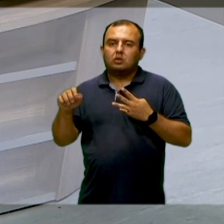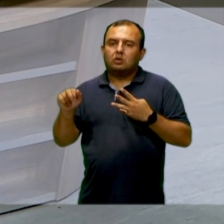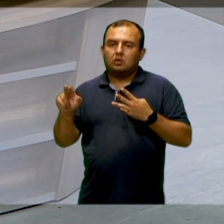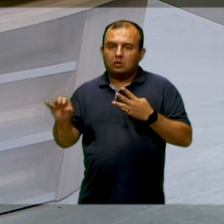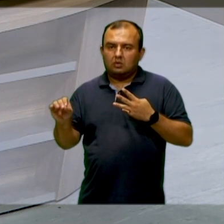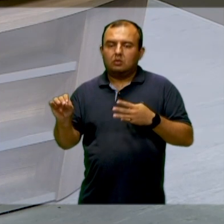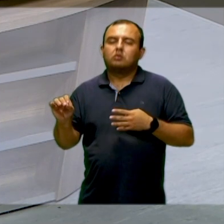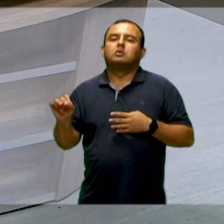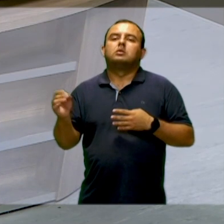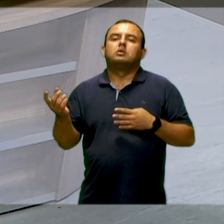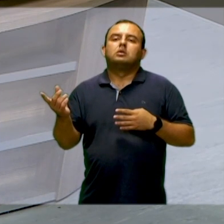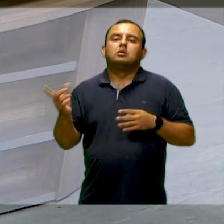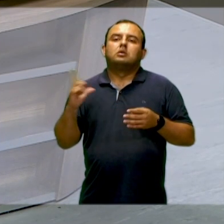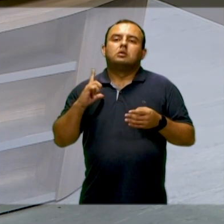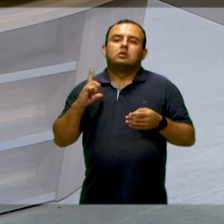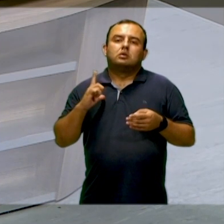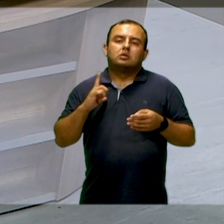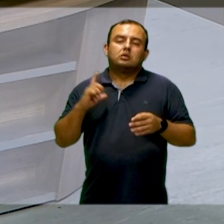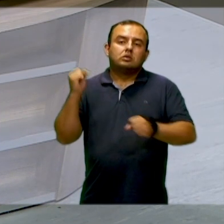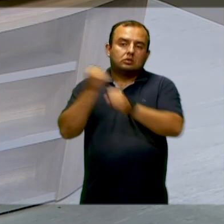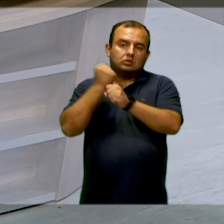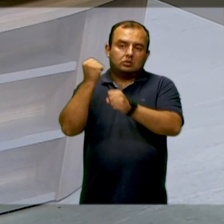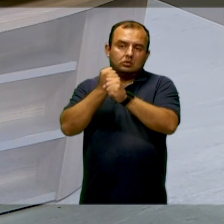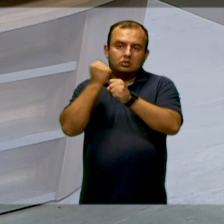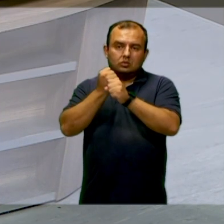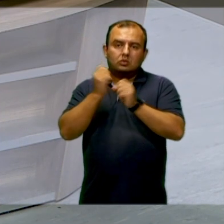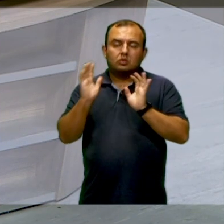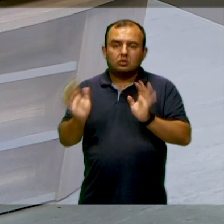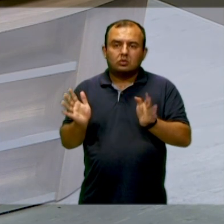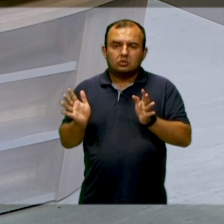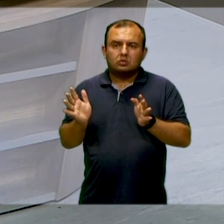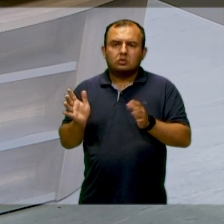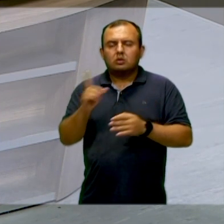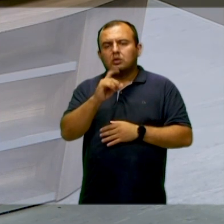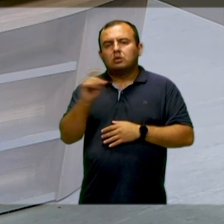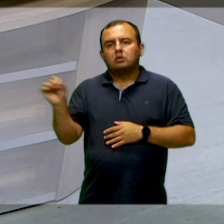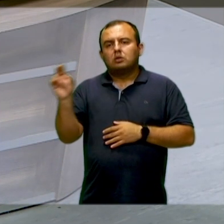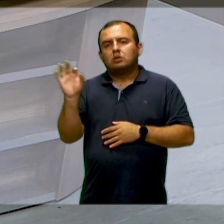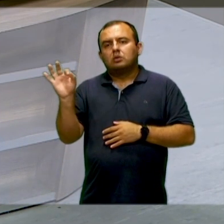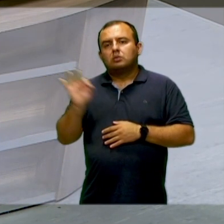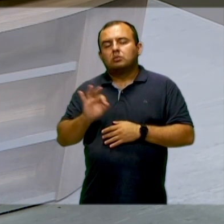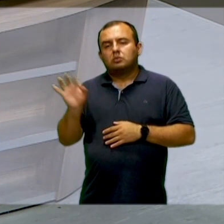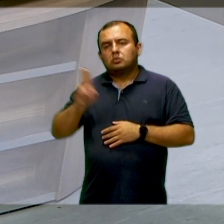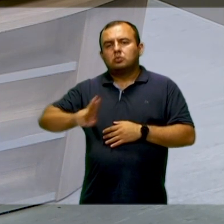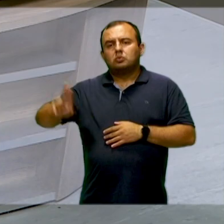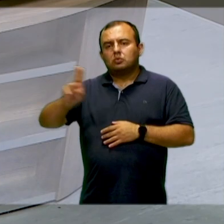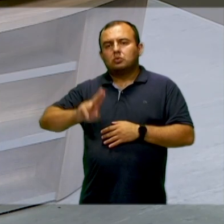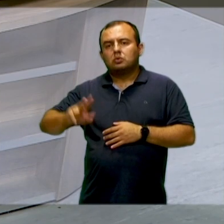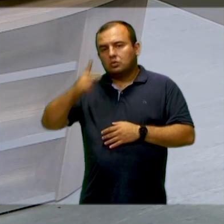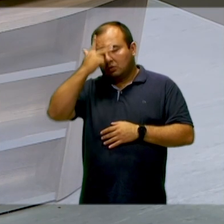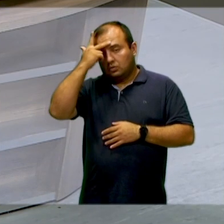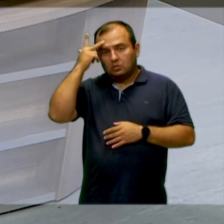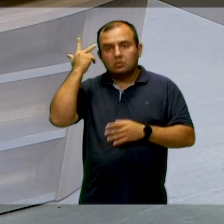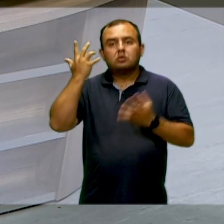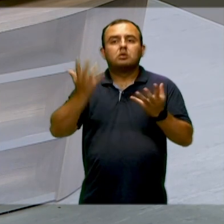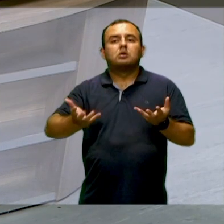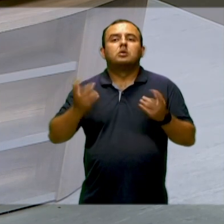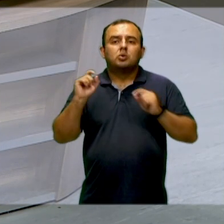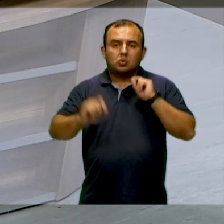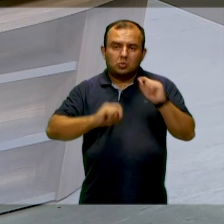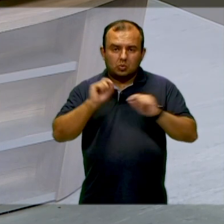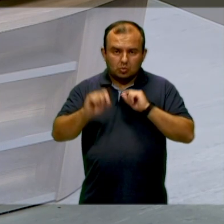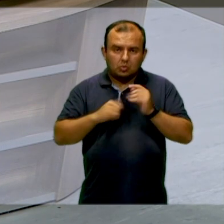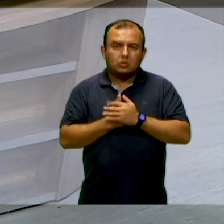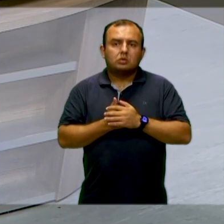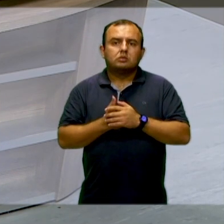Tavares está passando por obras. O Mário Tavares ele é 100% utilizado pelas pessoas que querem fazer